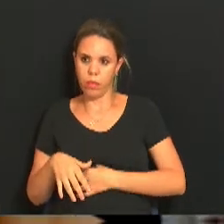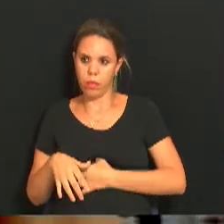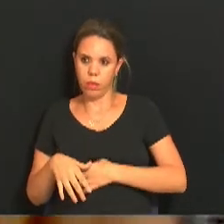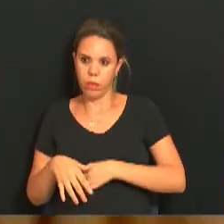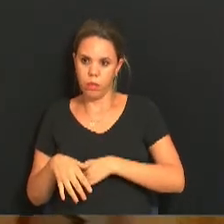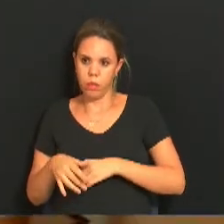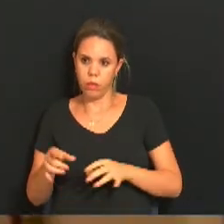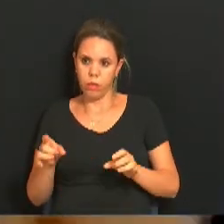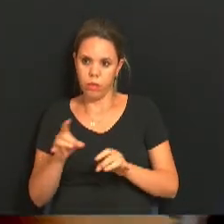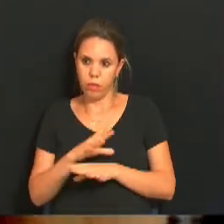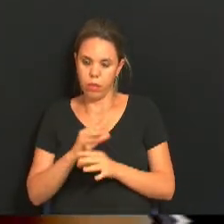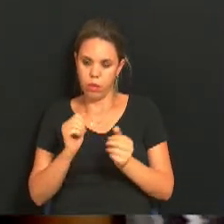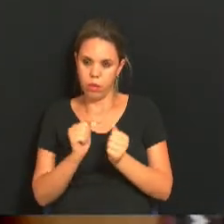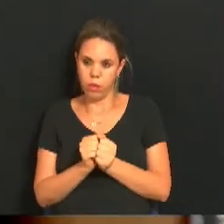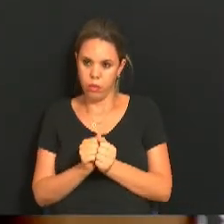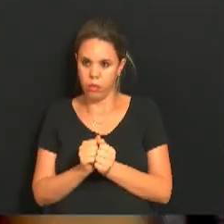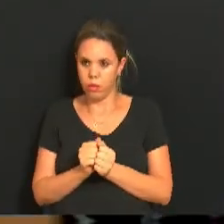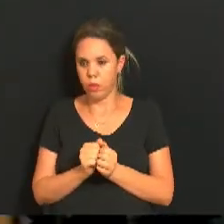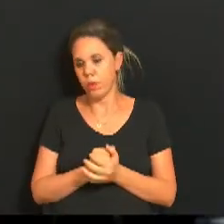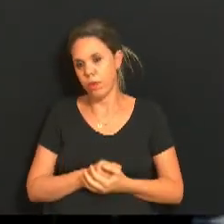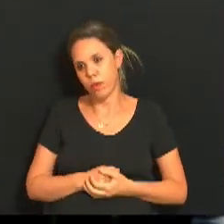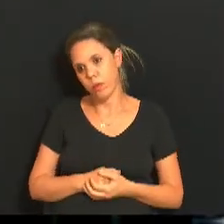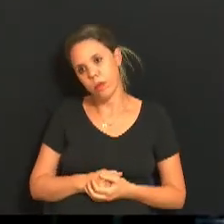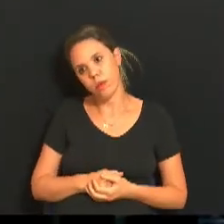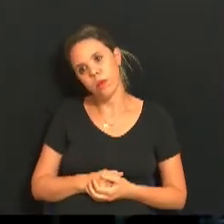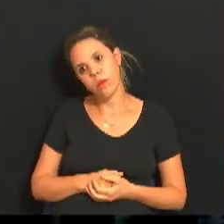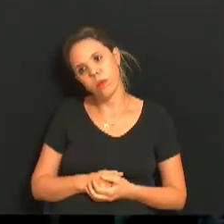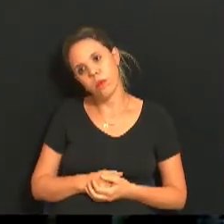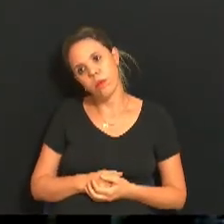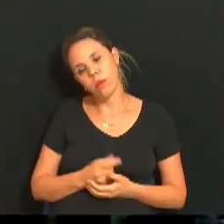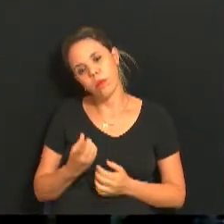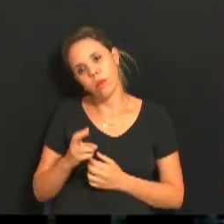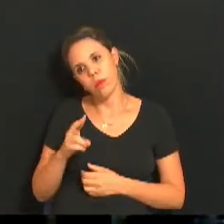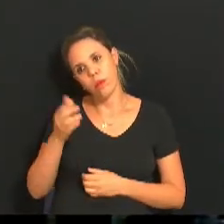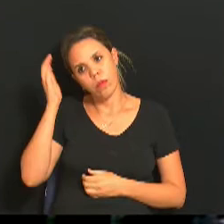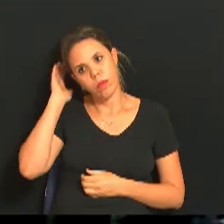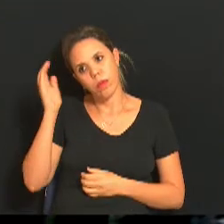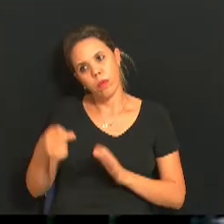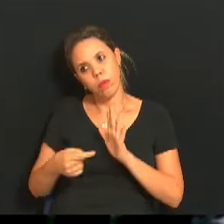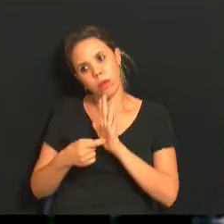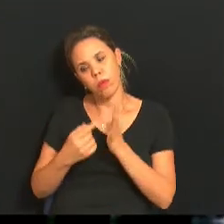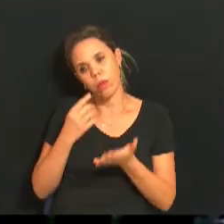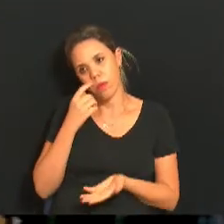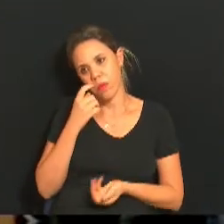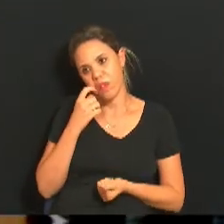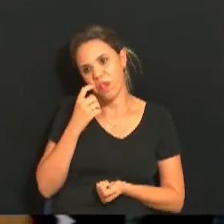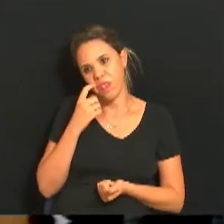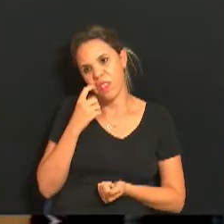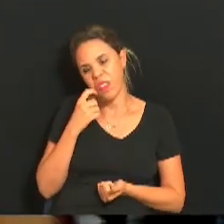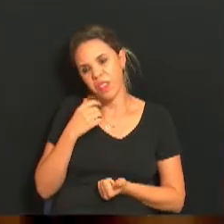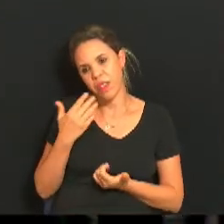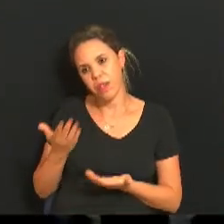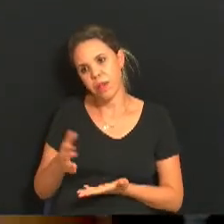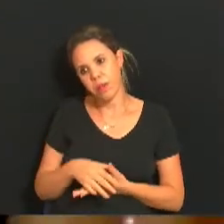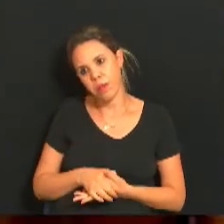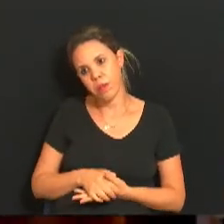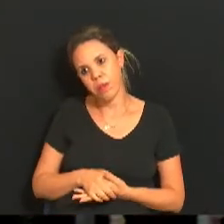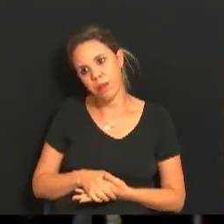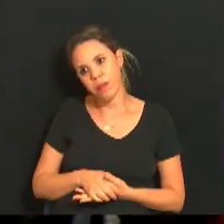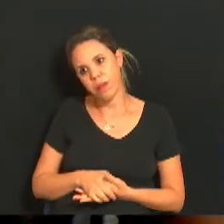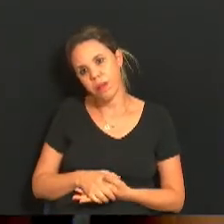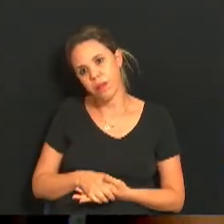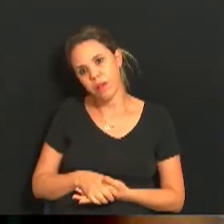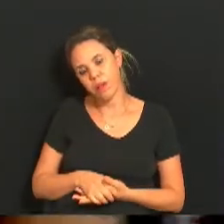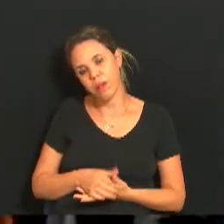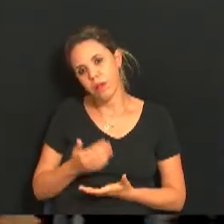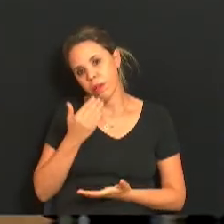é junto com neve liderado pelo Dr Dário nós apresentamos aqui é uma é